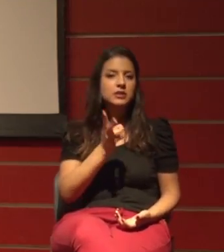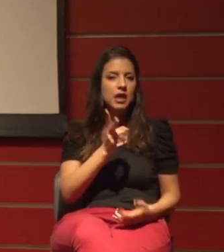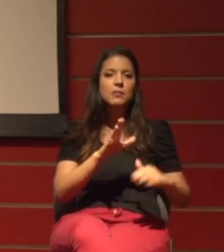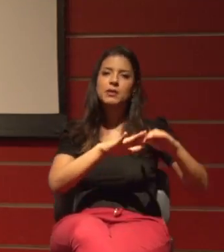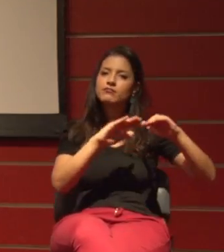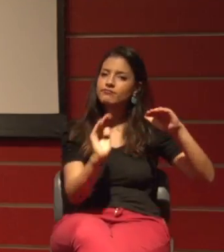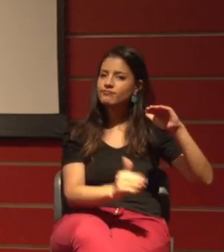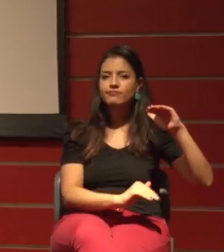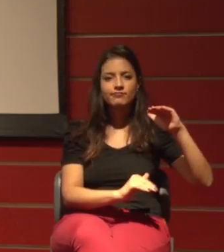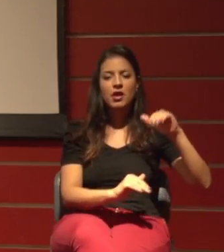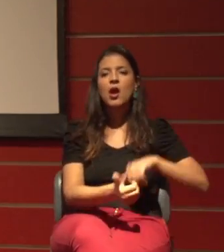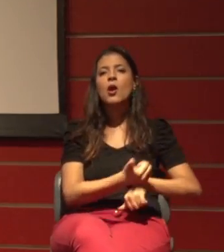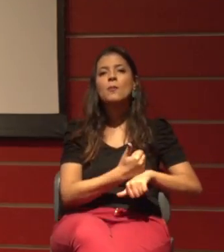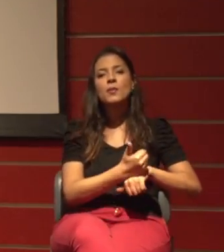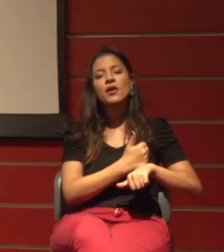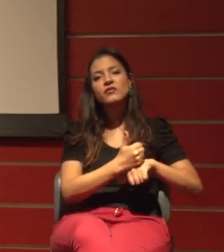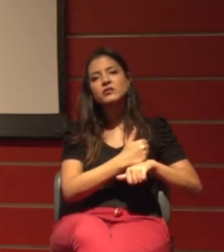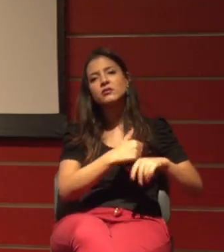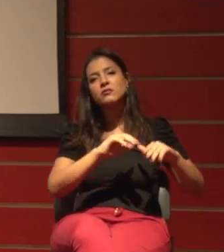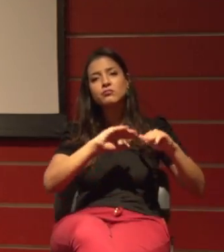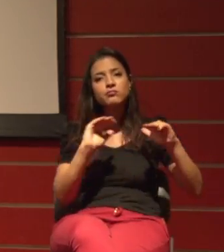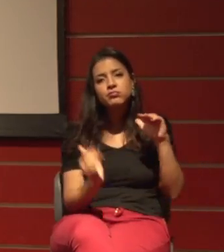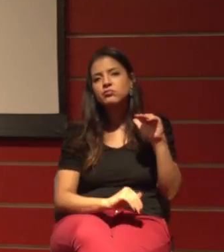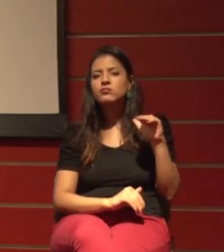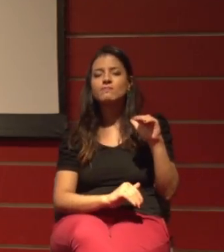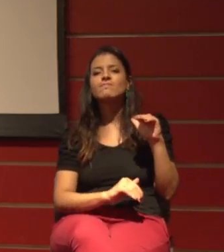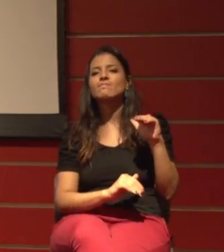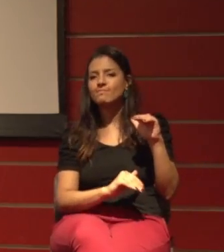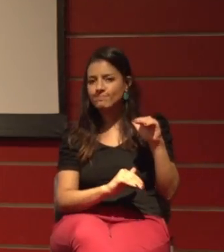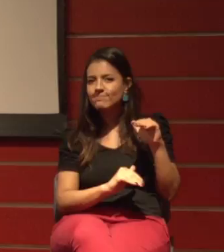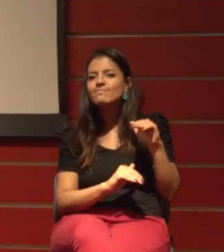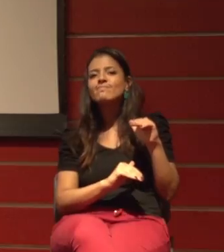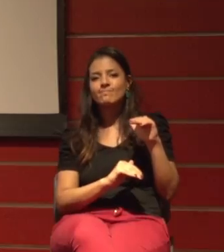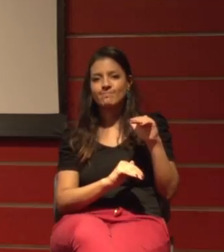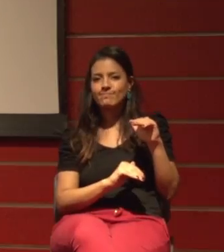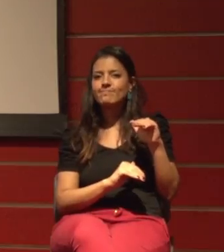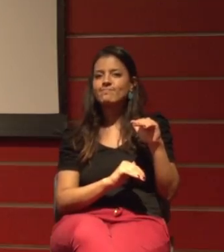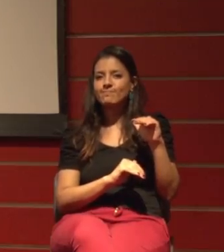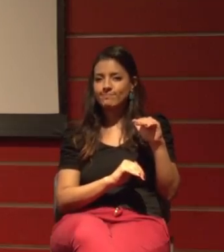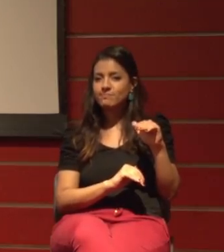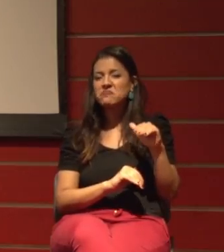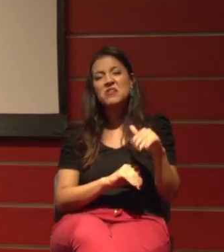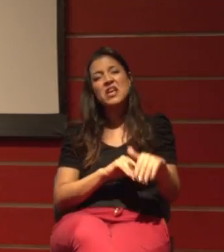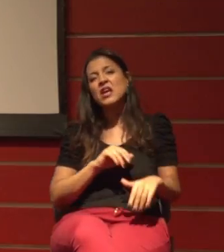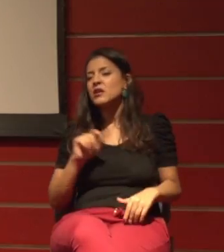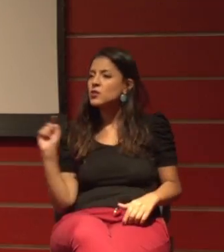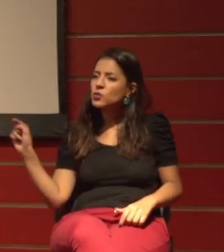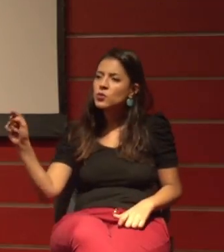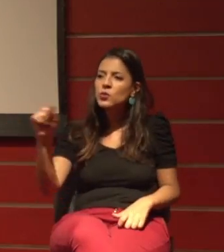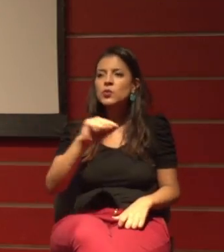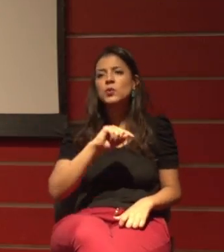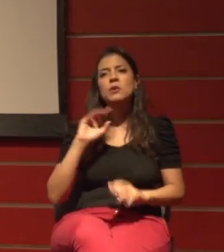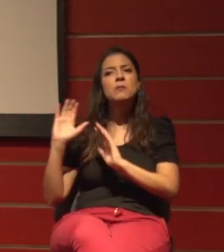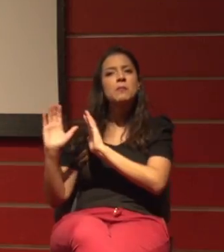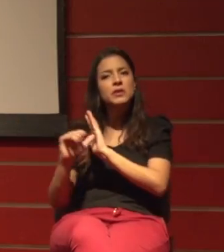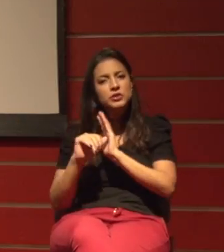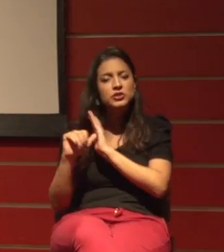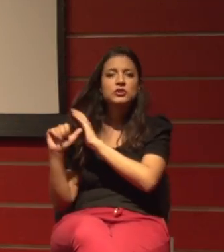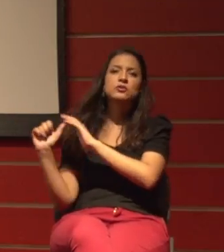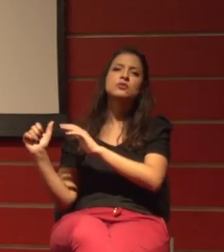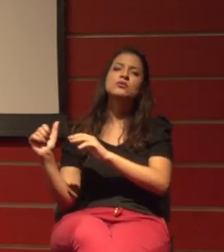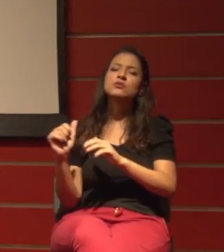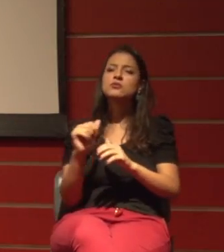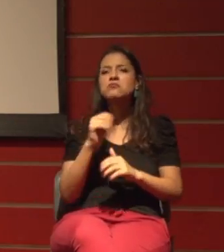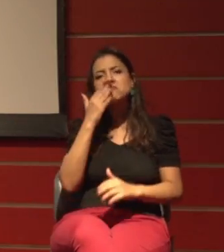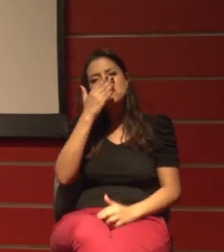subalternas em profissões subalternas eh como eh bandidos ladrões